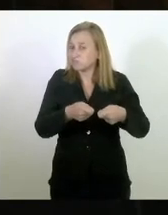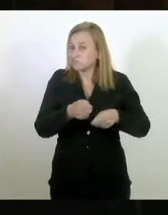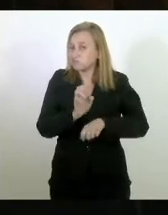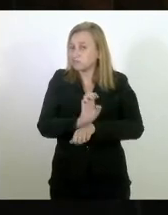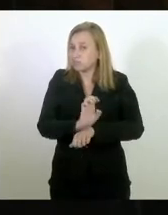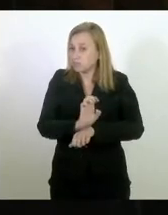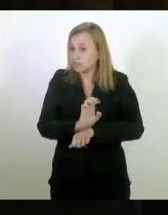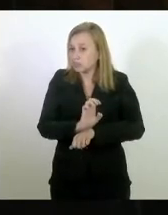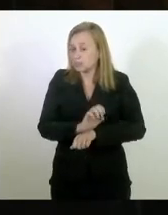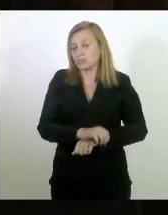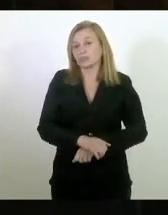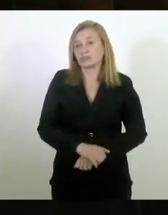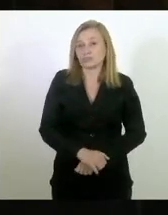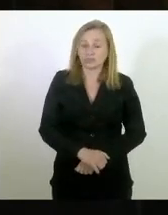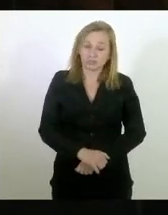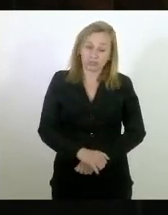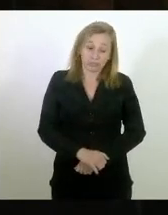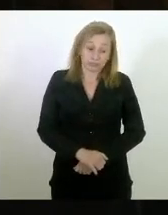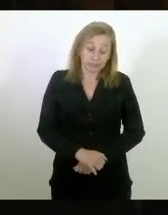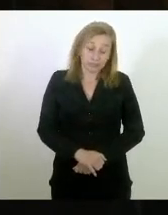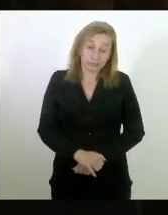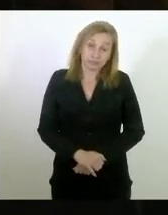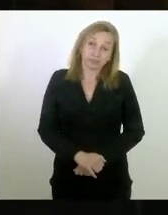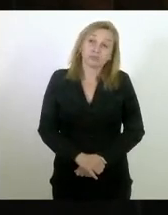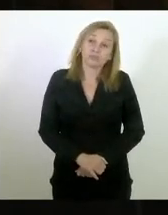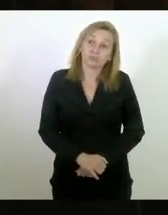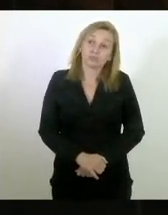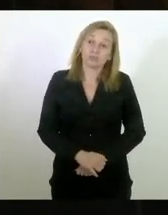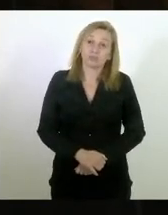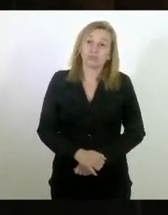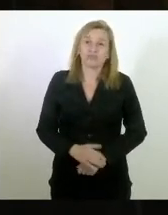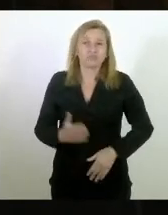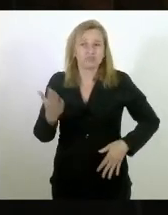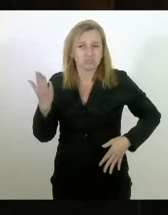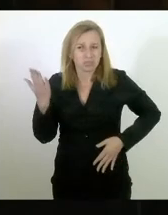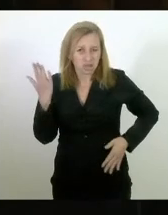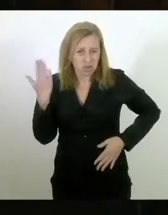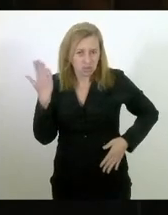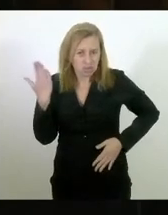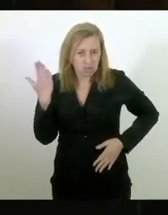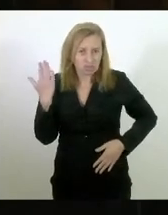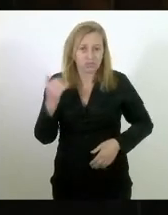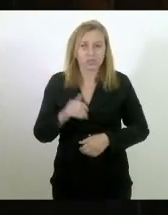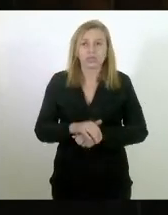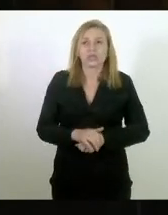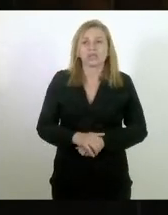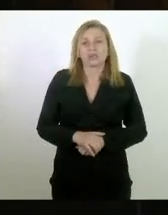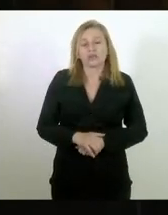Estado E aí os traficantes o